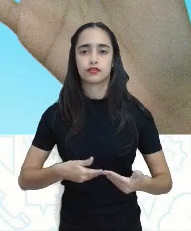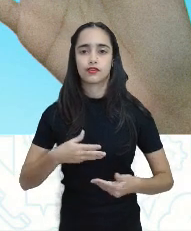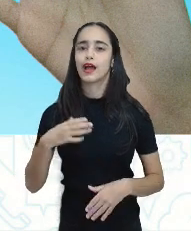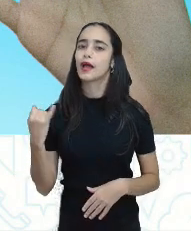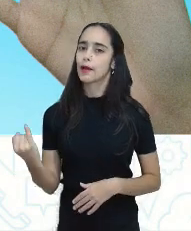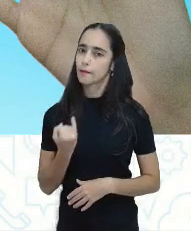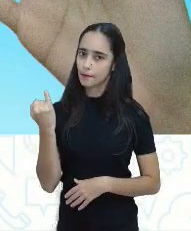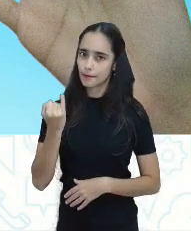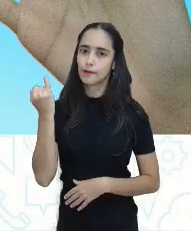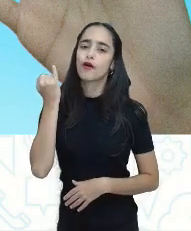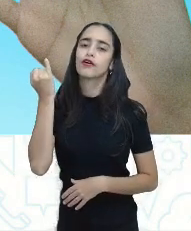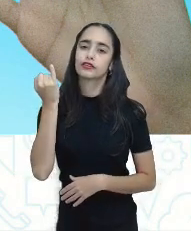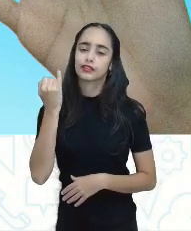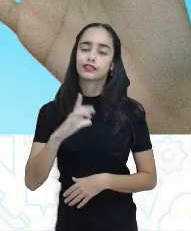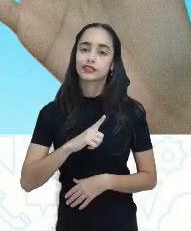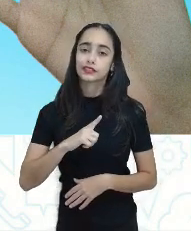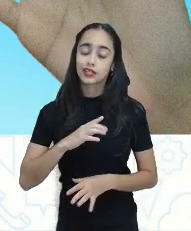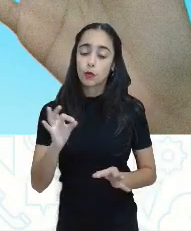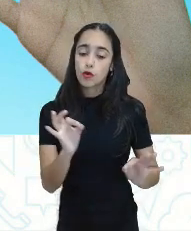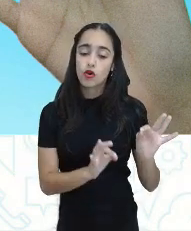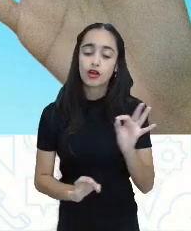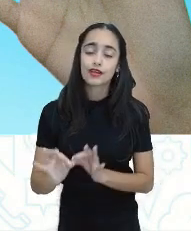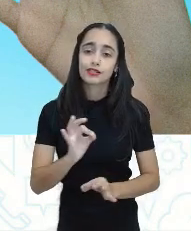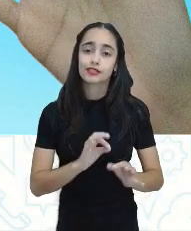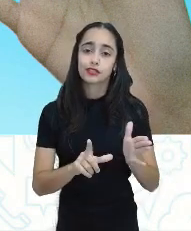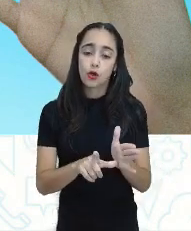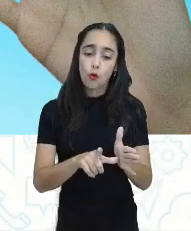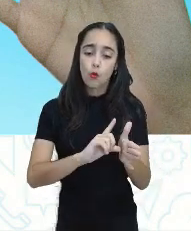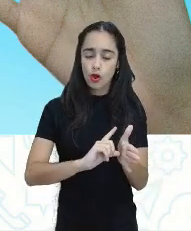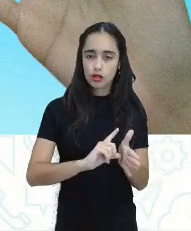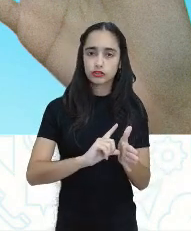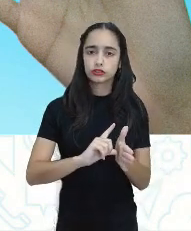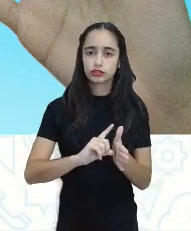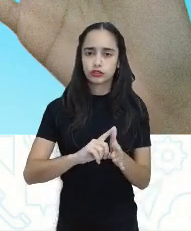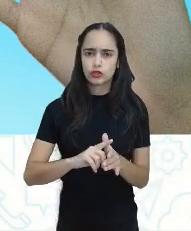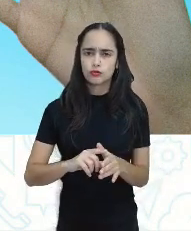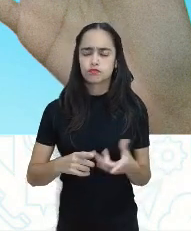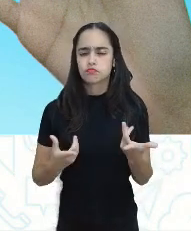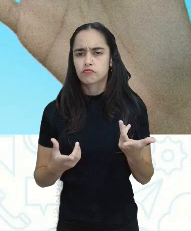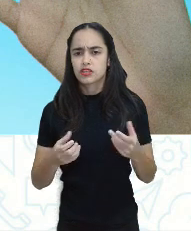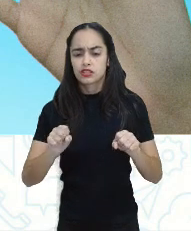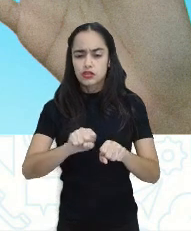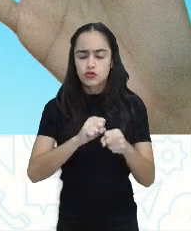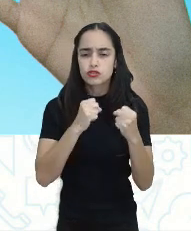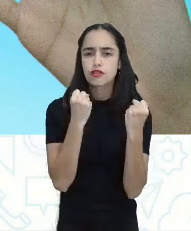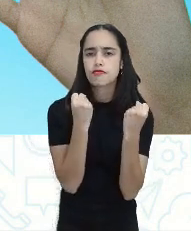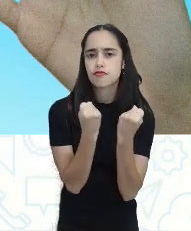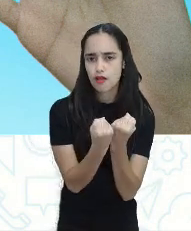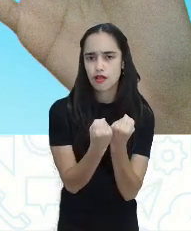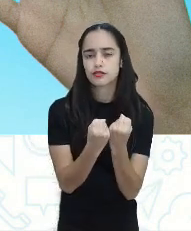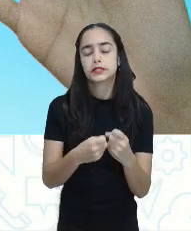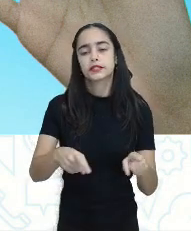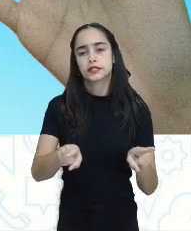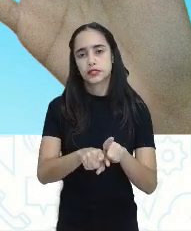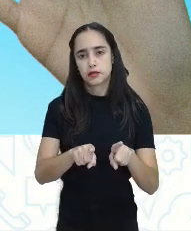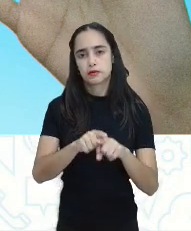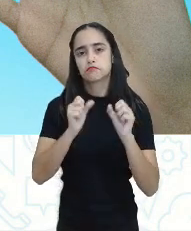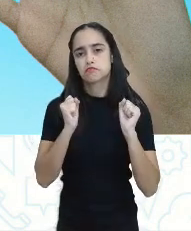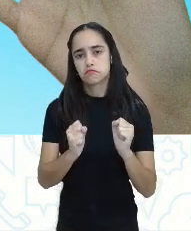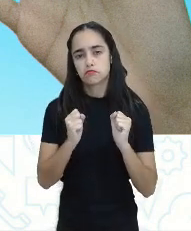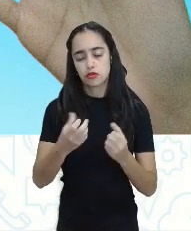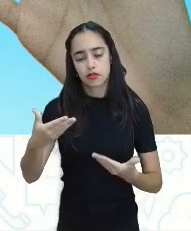um planejamento onde a população, né, a coletividade, a sociedade também